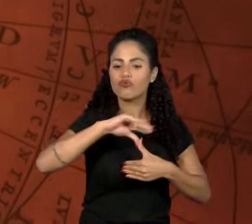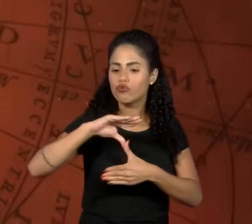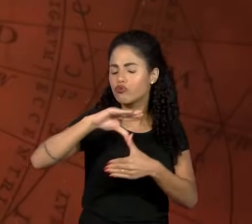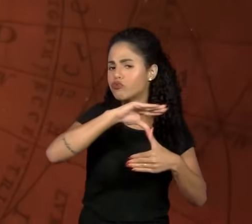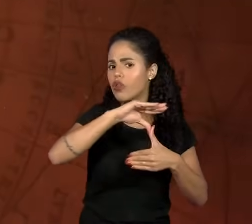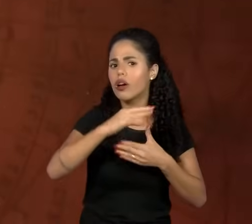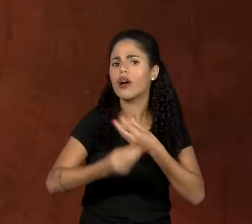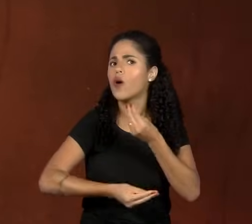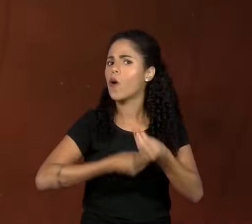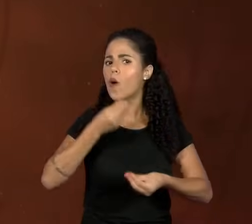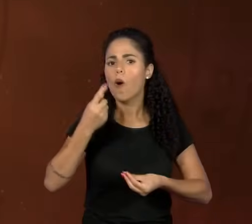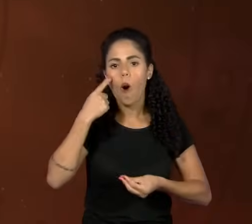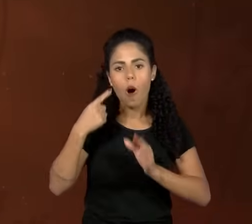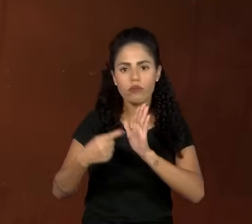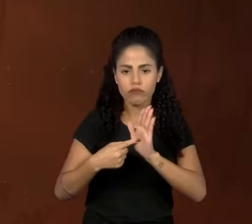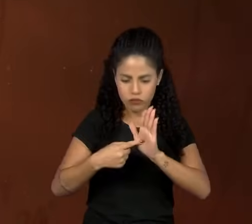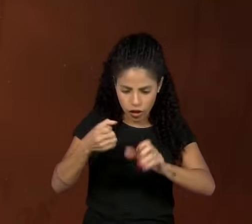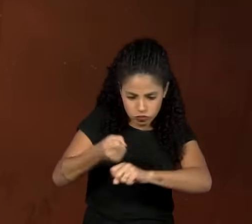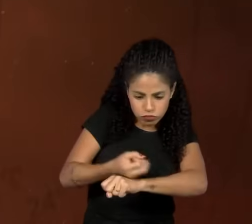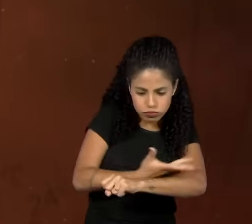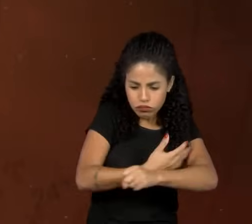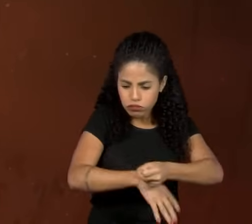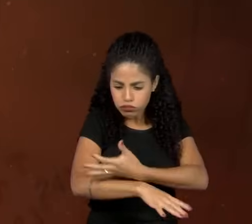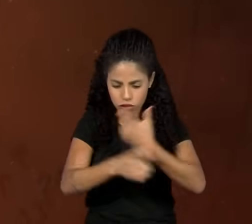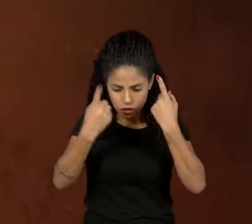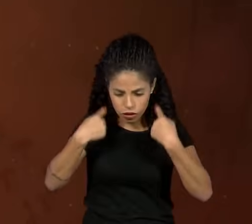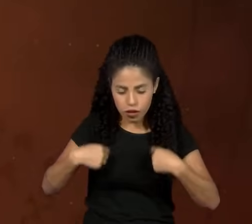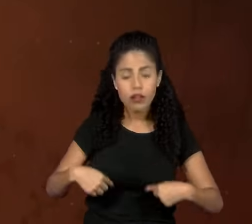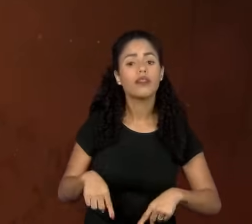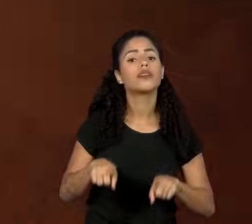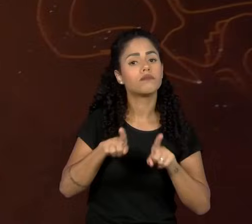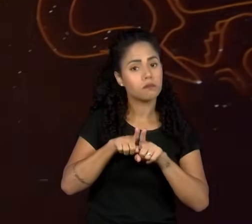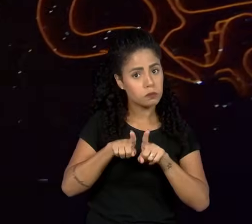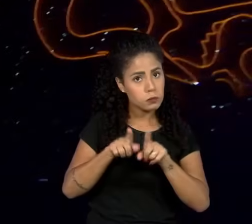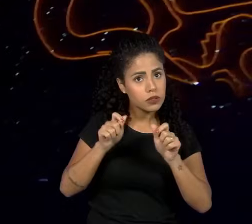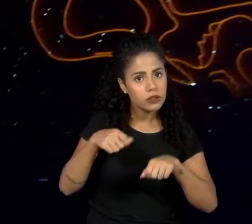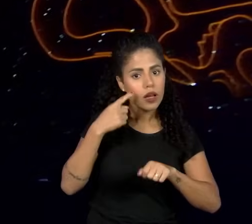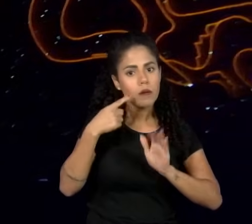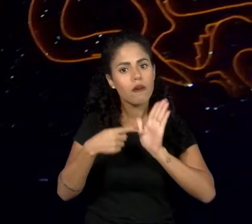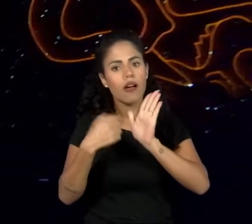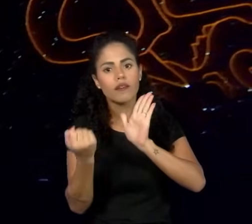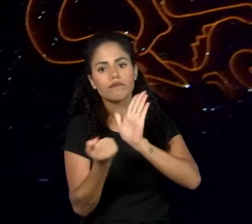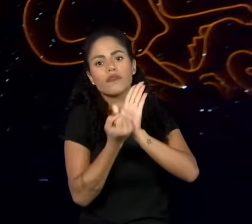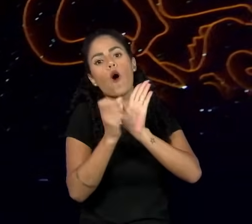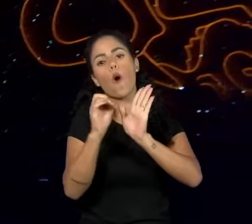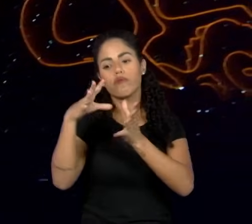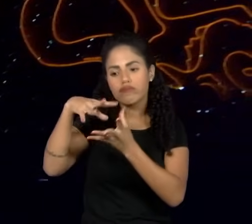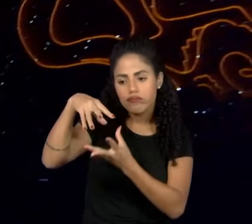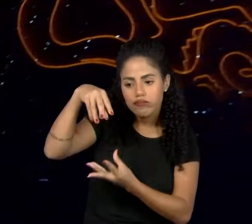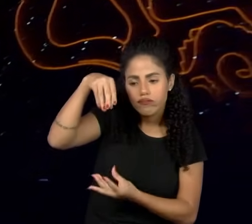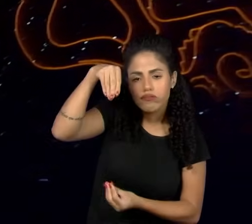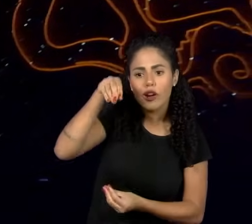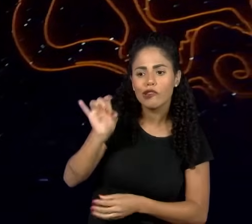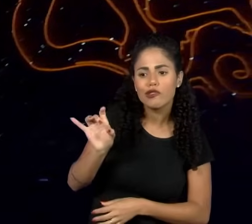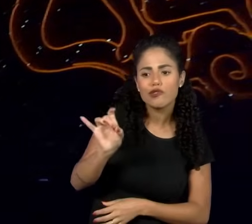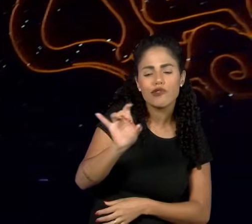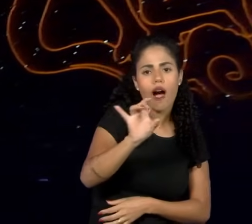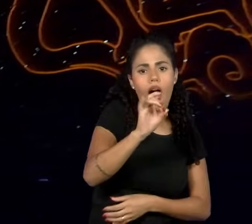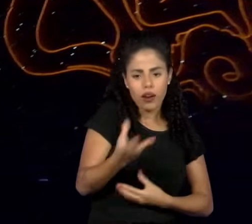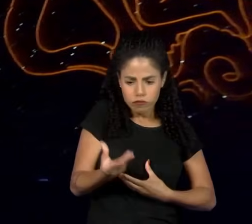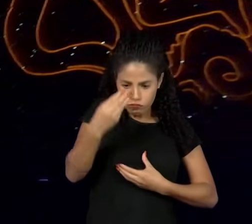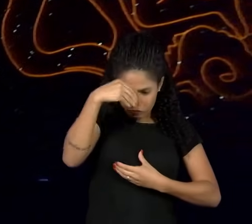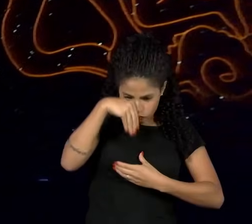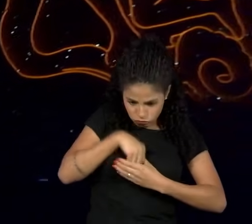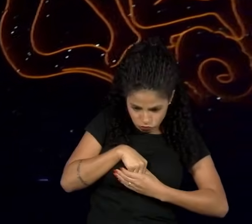vai falar sobre a questão emocional dela. A gente pode chamar de registro de alma ou necessidade interior,